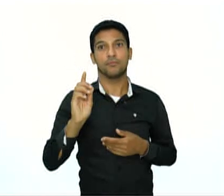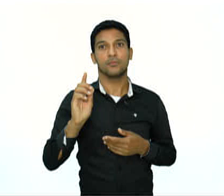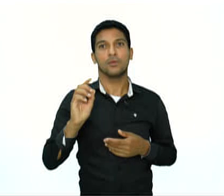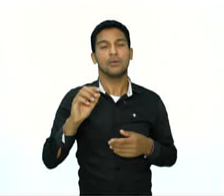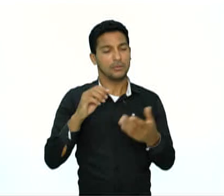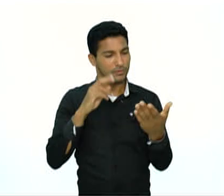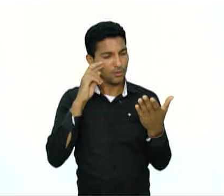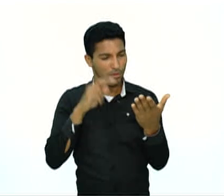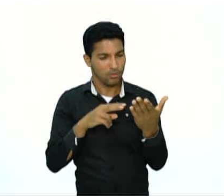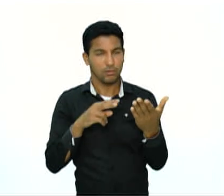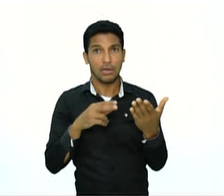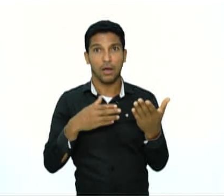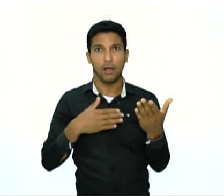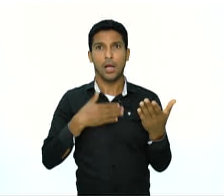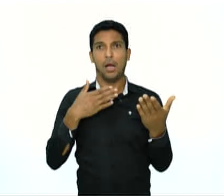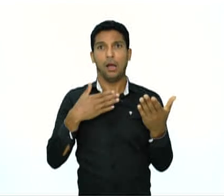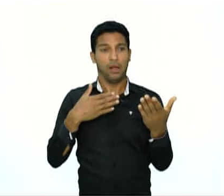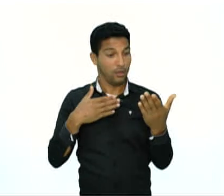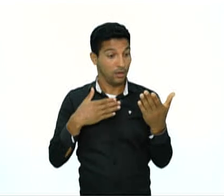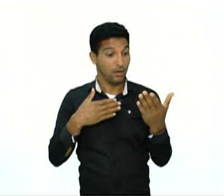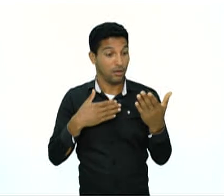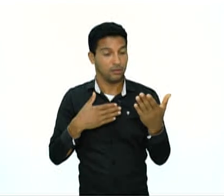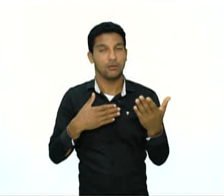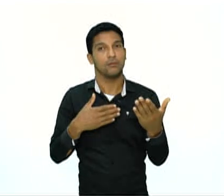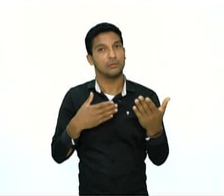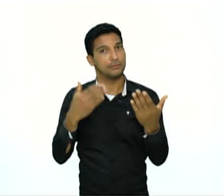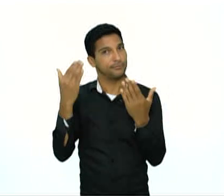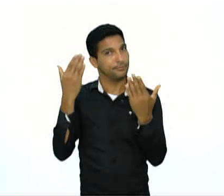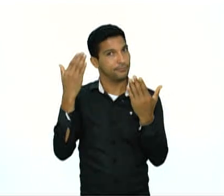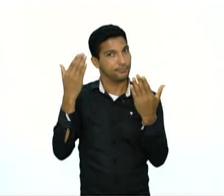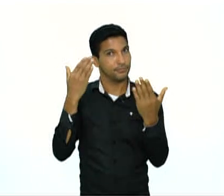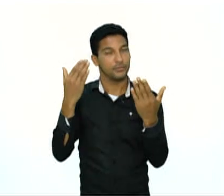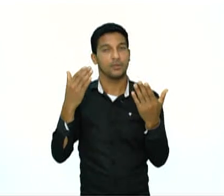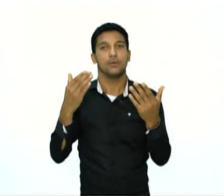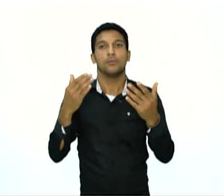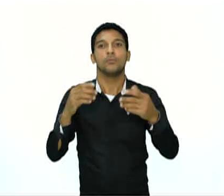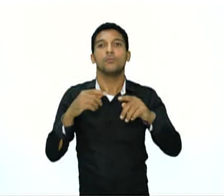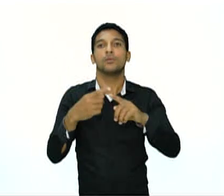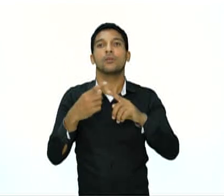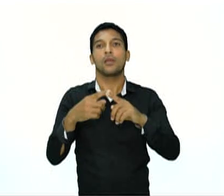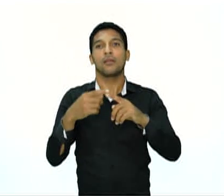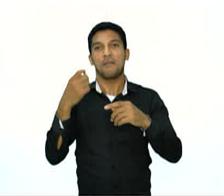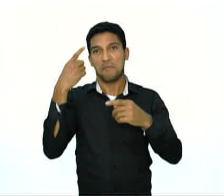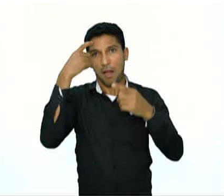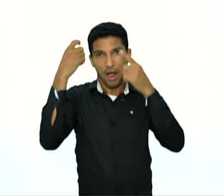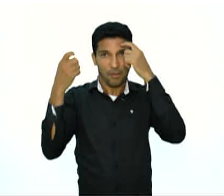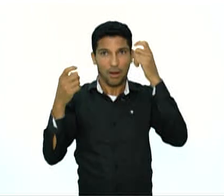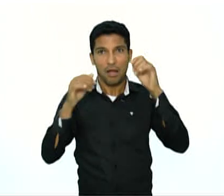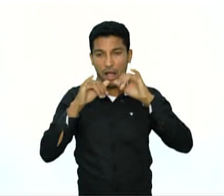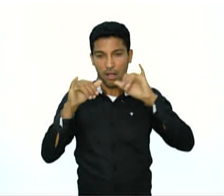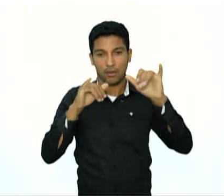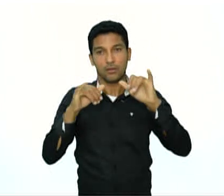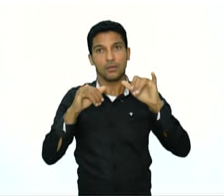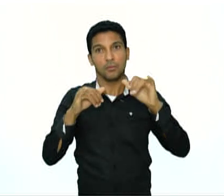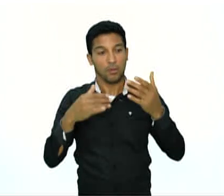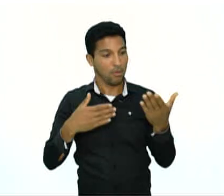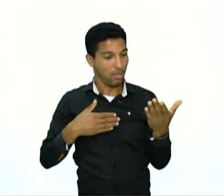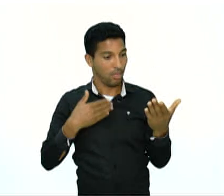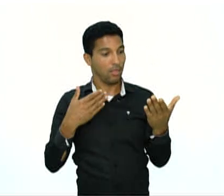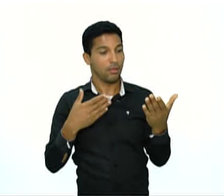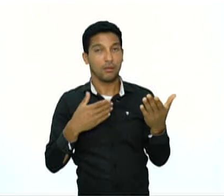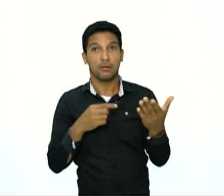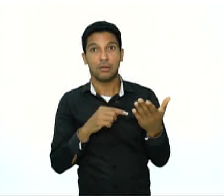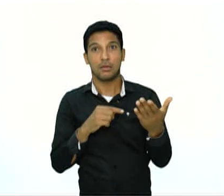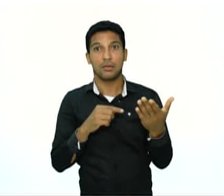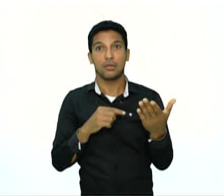muito grande? Desconfie. Notícias inventadas são feitas para causar, em alguns casos, grande surpresa